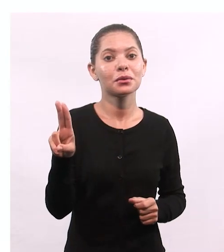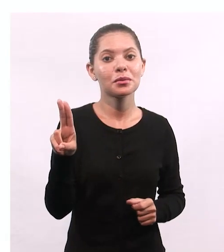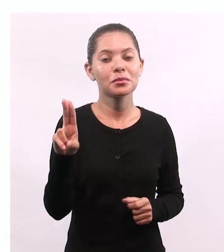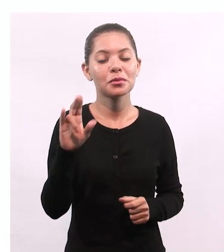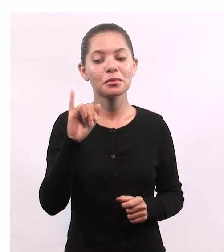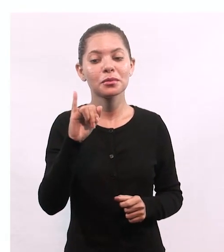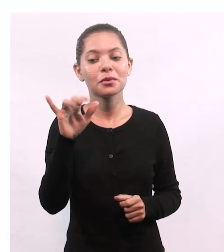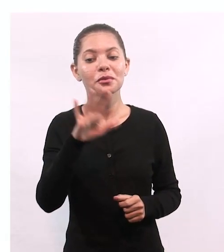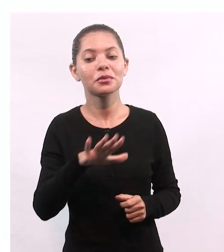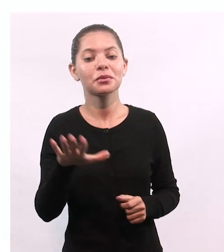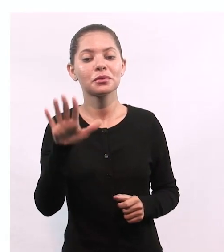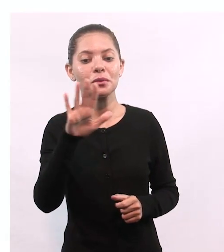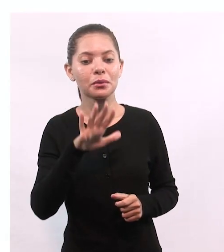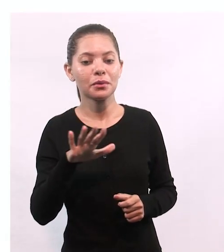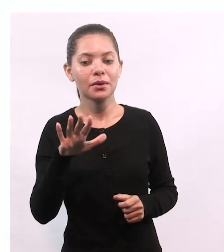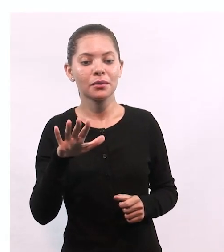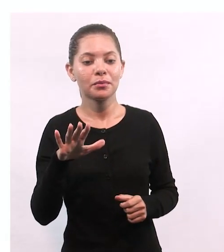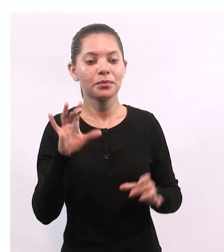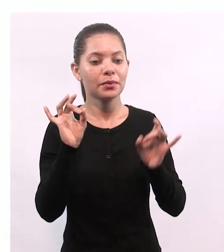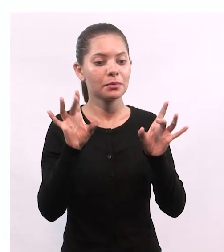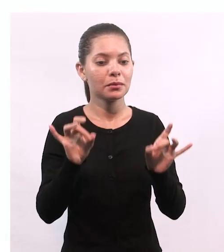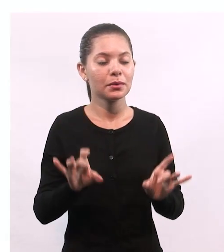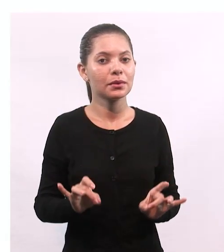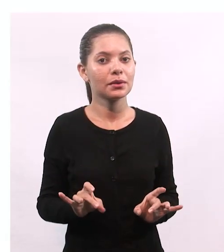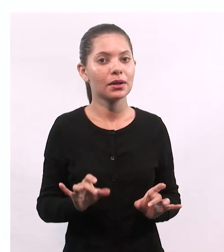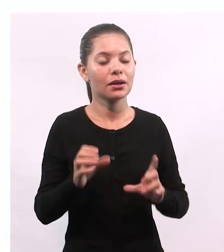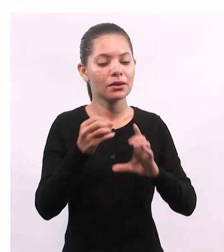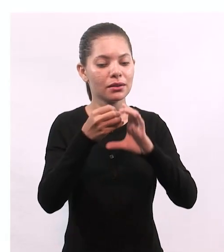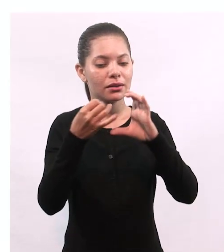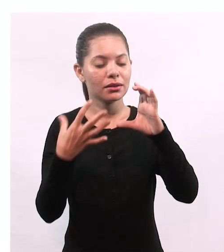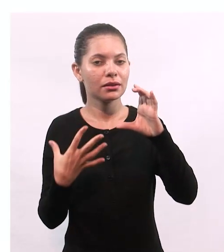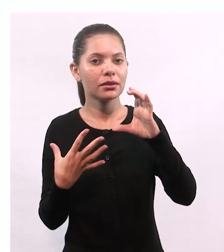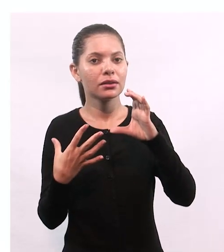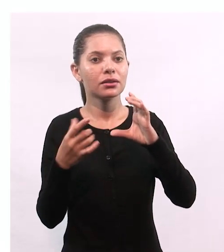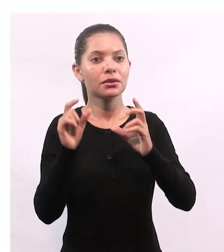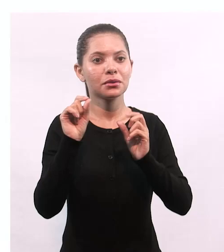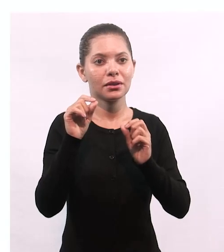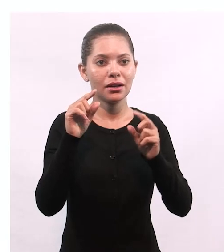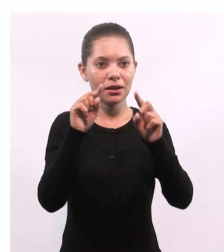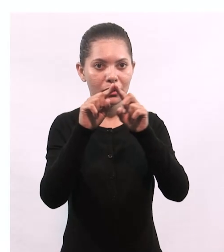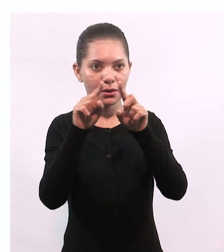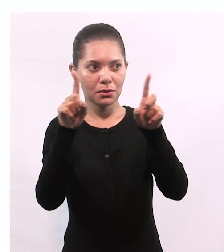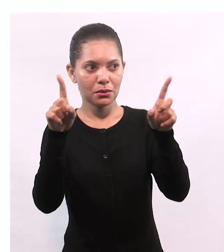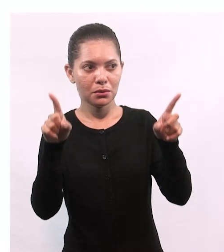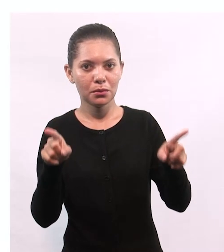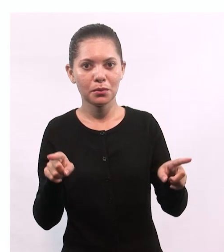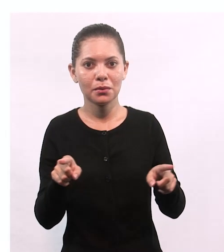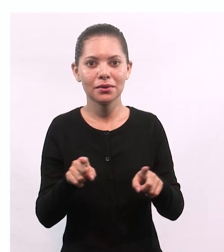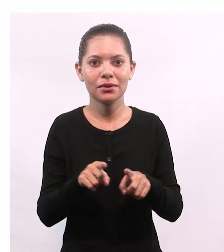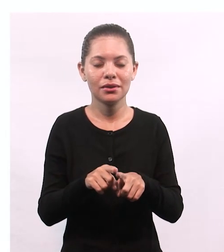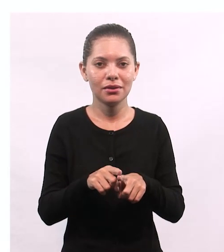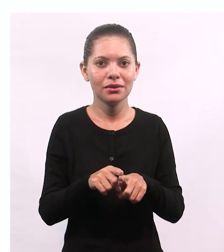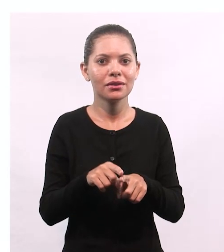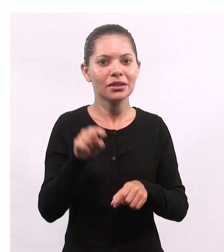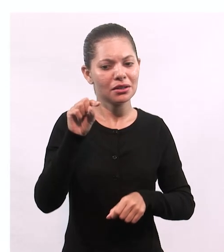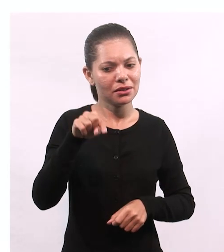tem um nome para essa figura, já que é uma figura especial, ela detém dessas características, de quadrado. Então,